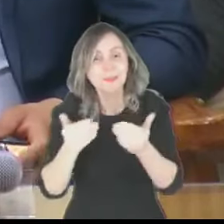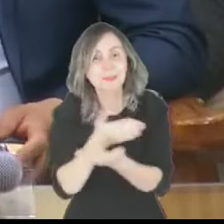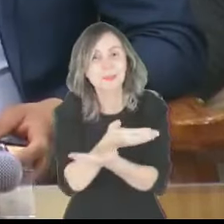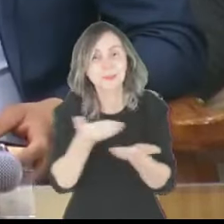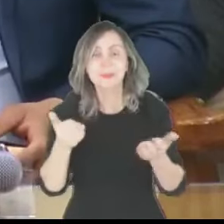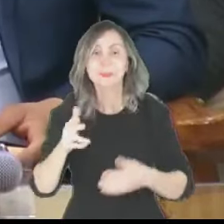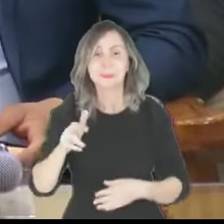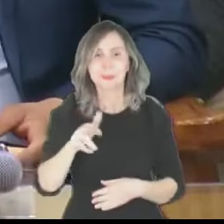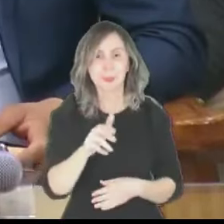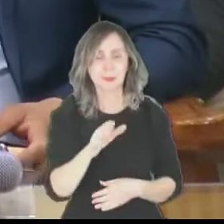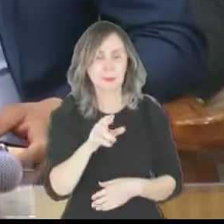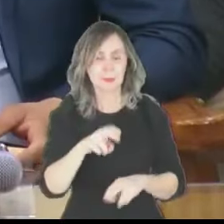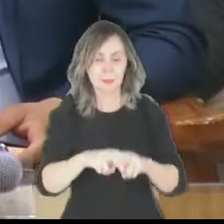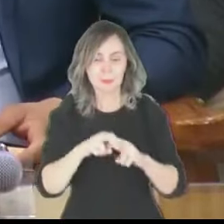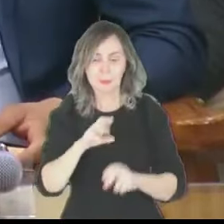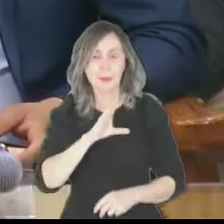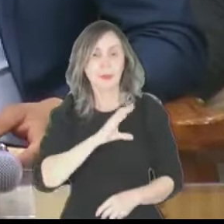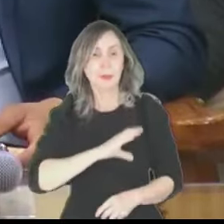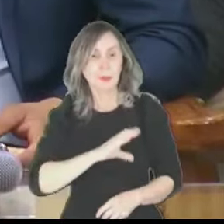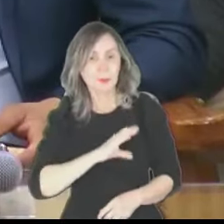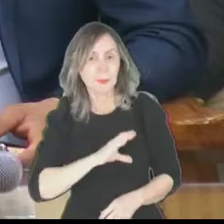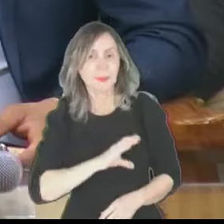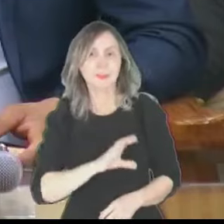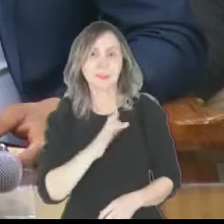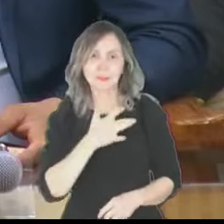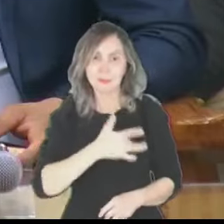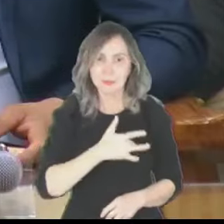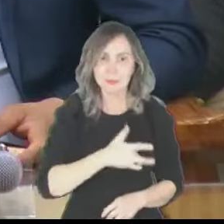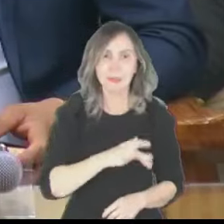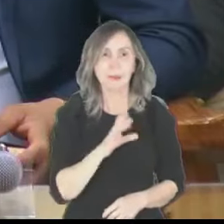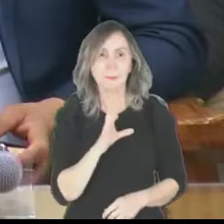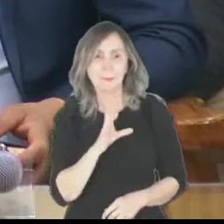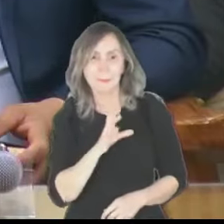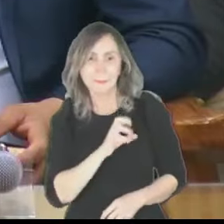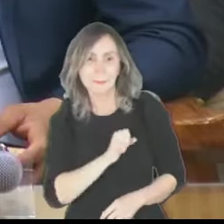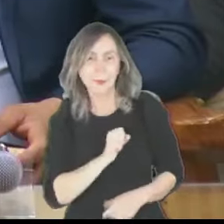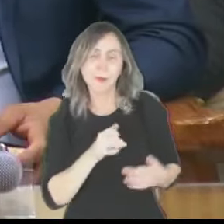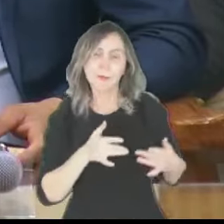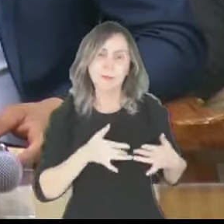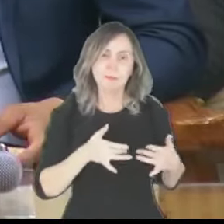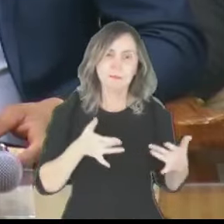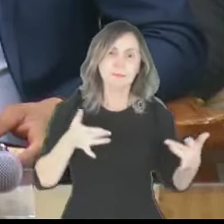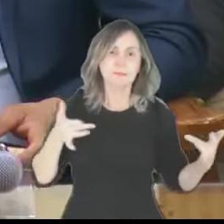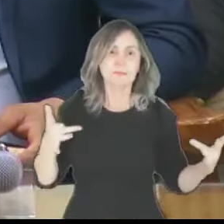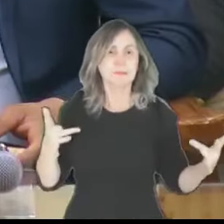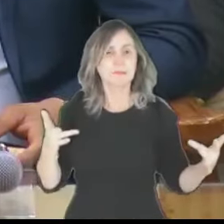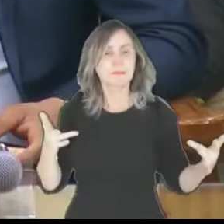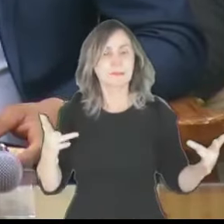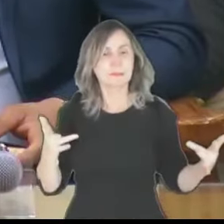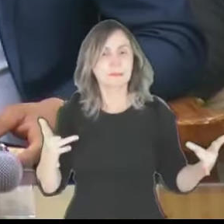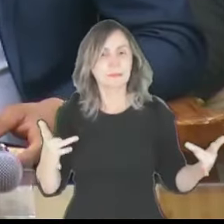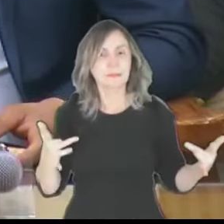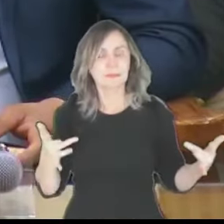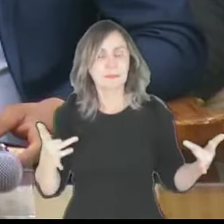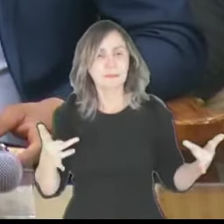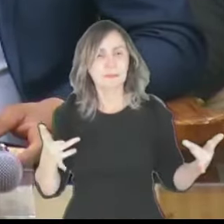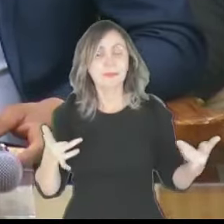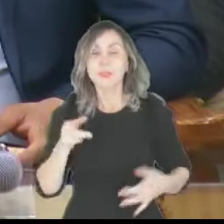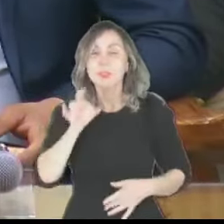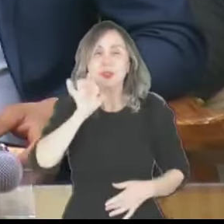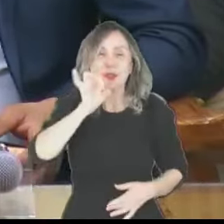pela compaixão, pela misericórdia, pelo amor, pela piedade, por aquilo que só Deus